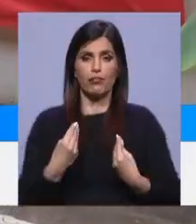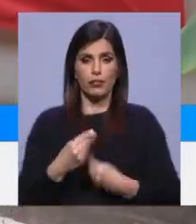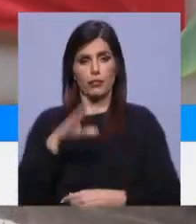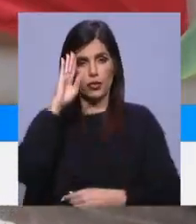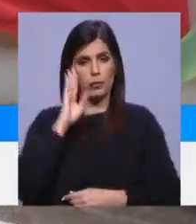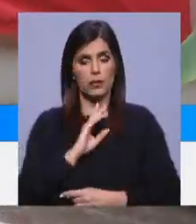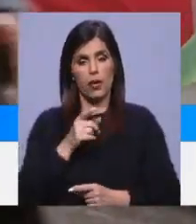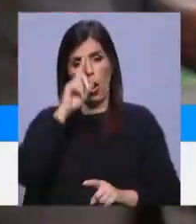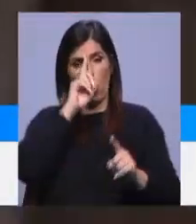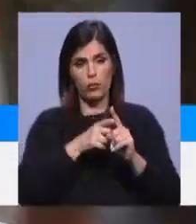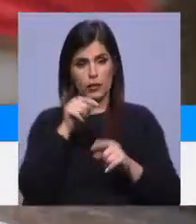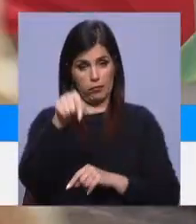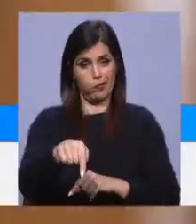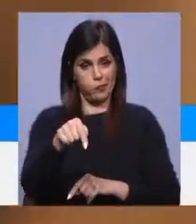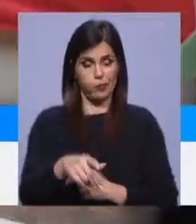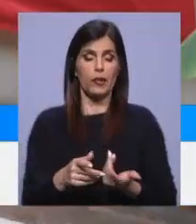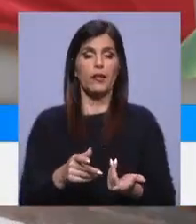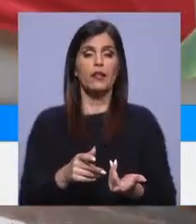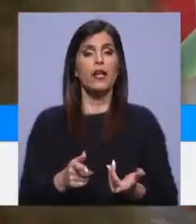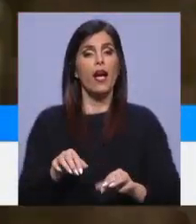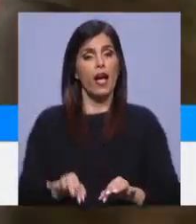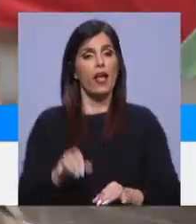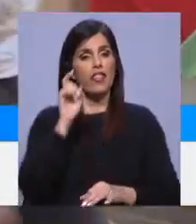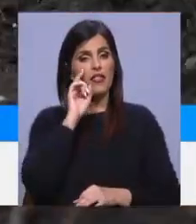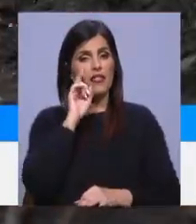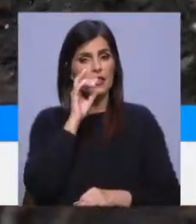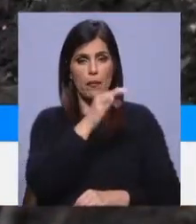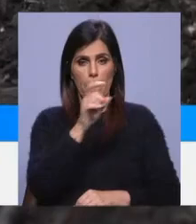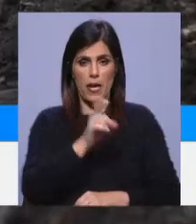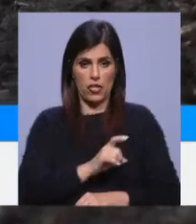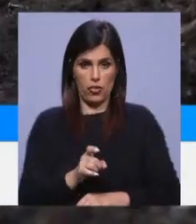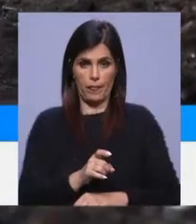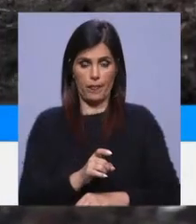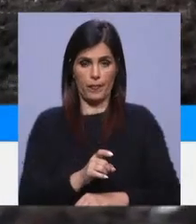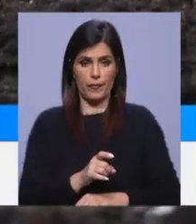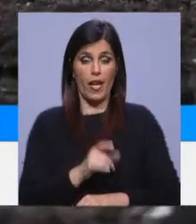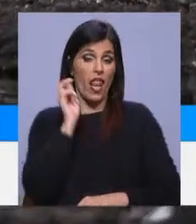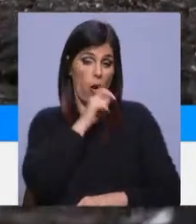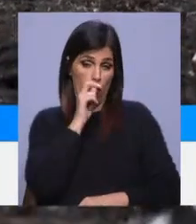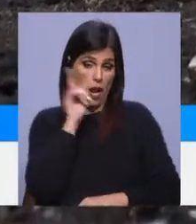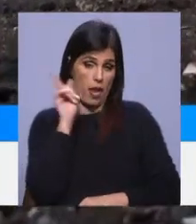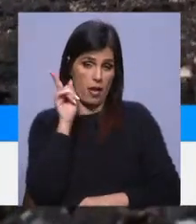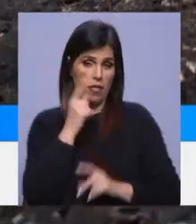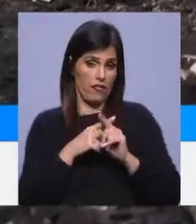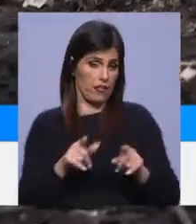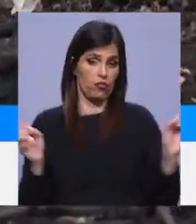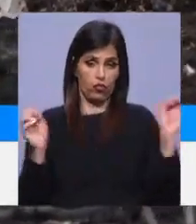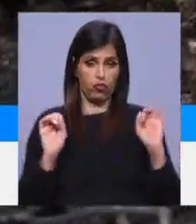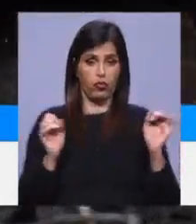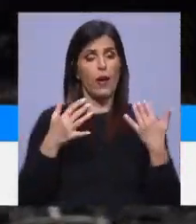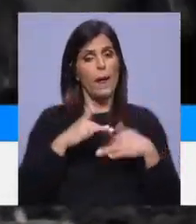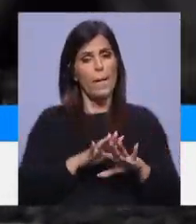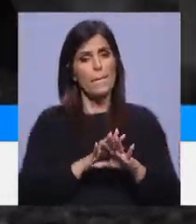A missão na República Centro-Africana é uma missão de defesa e paz. A missão na Ucrânia não é diferente, mas com